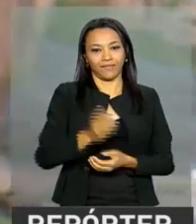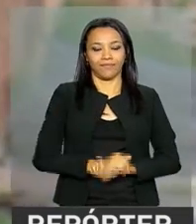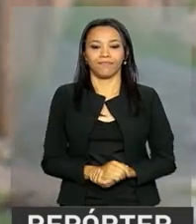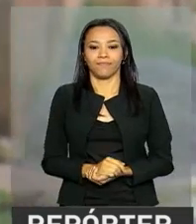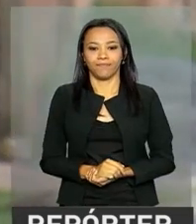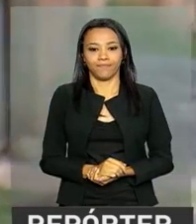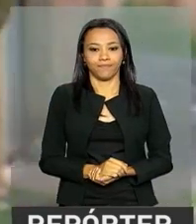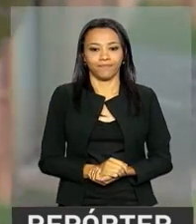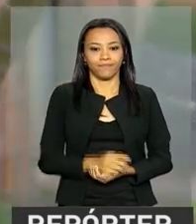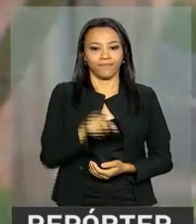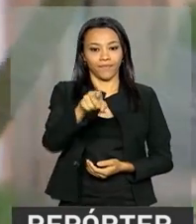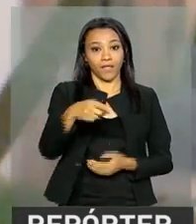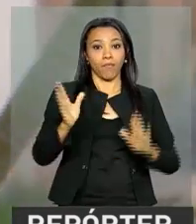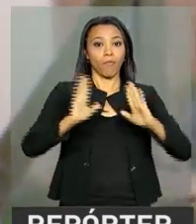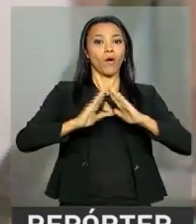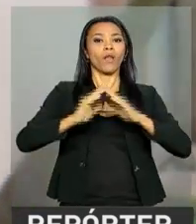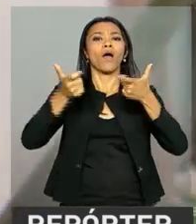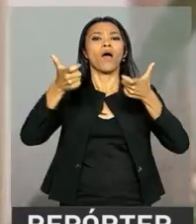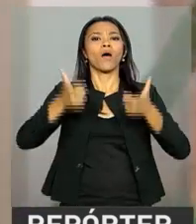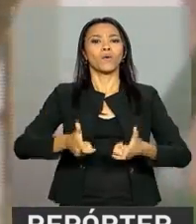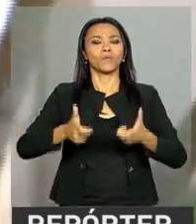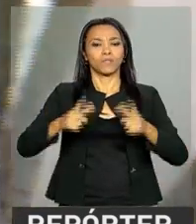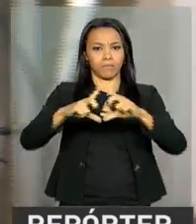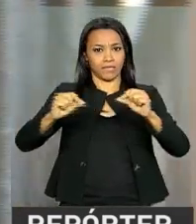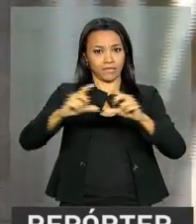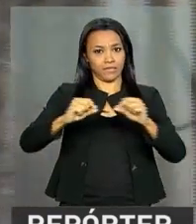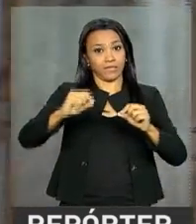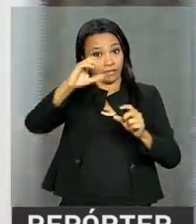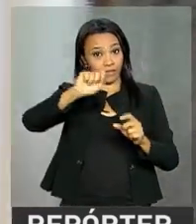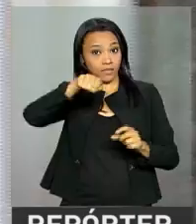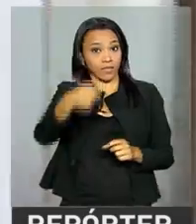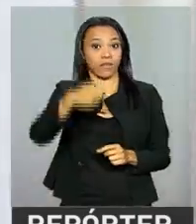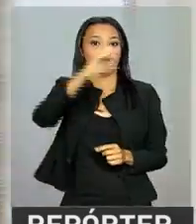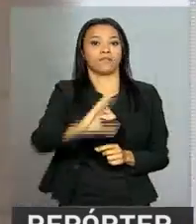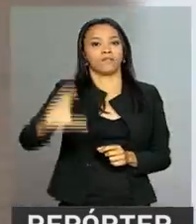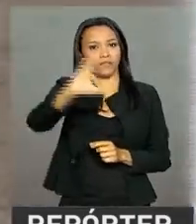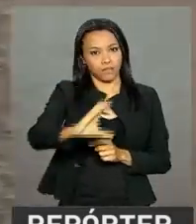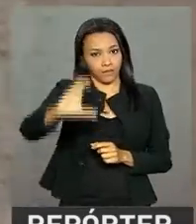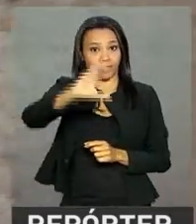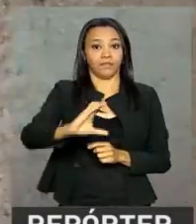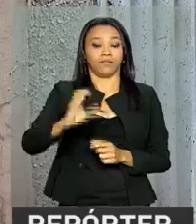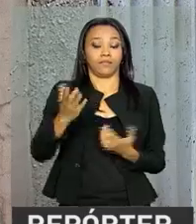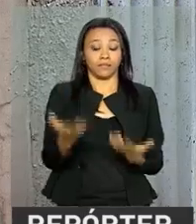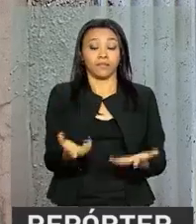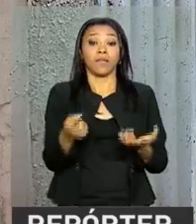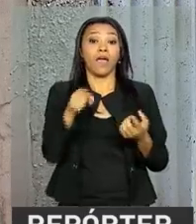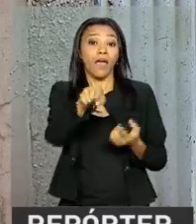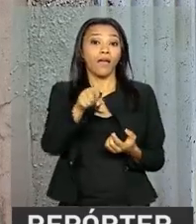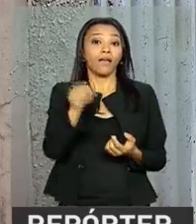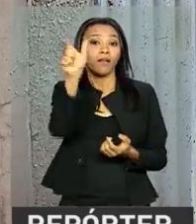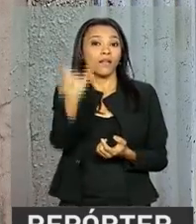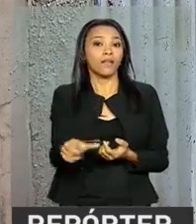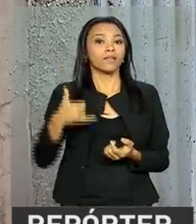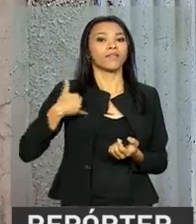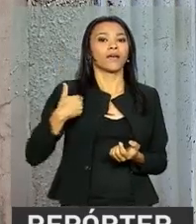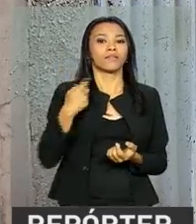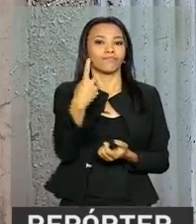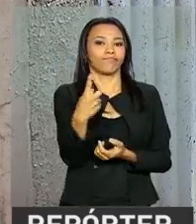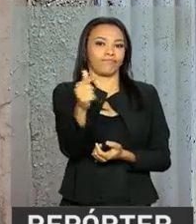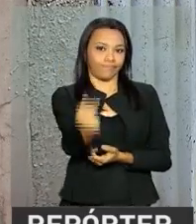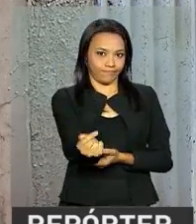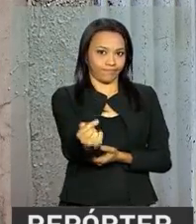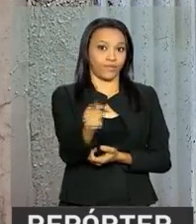medicina moradora da Periferia de Ceilândia a cidade mais populosa do Distrito Federal Gabriela tem 17